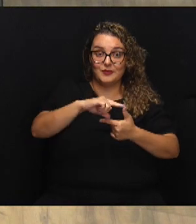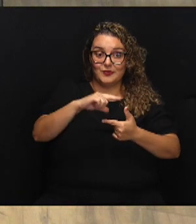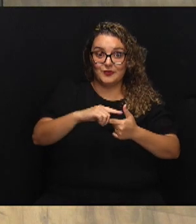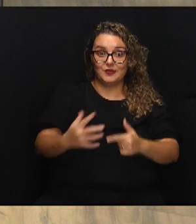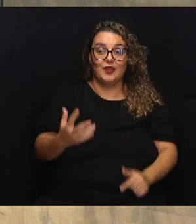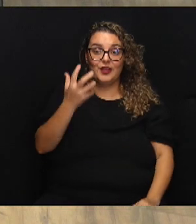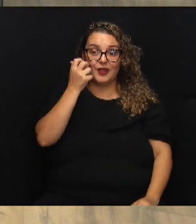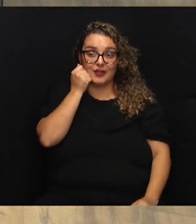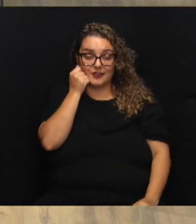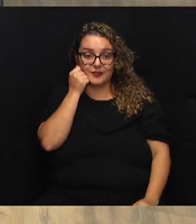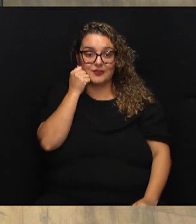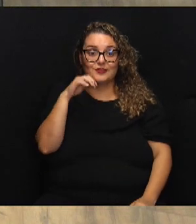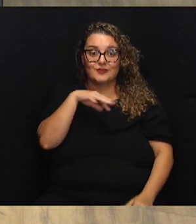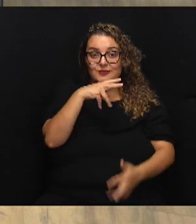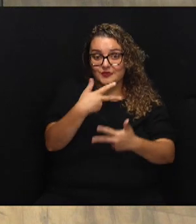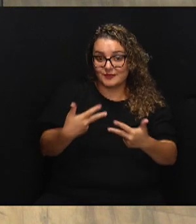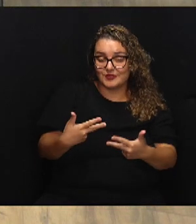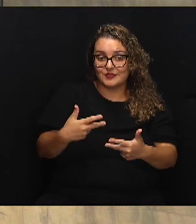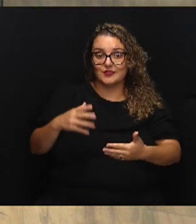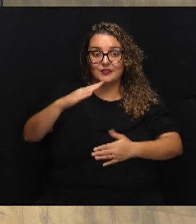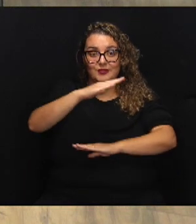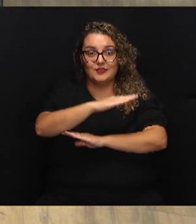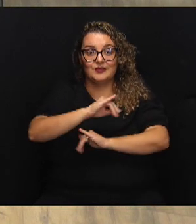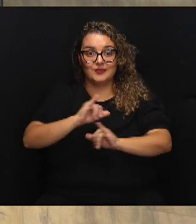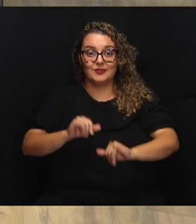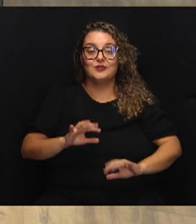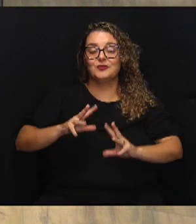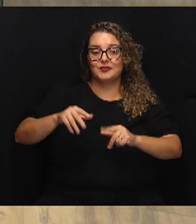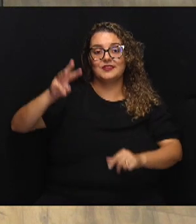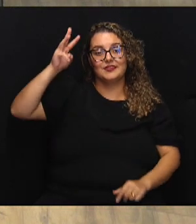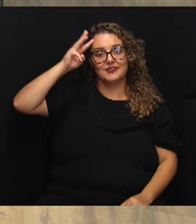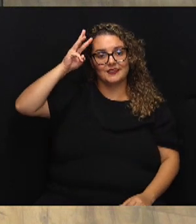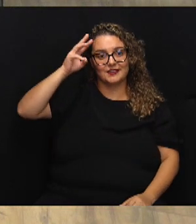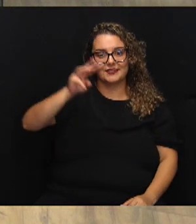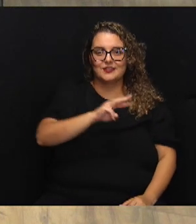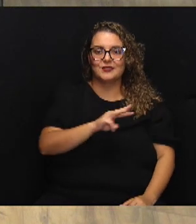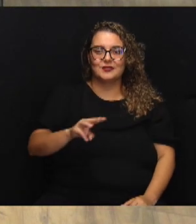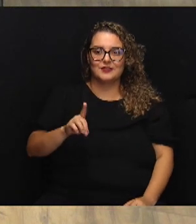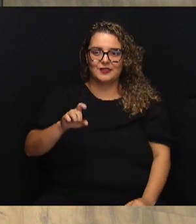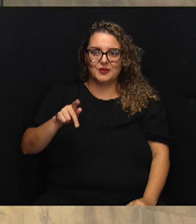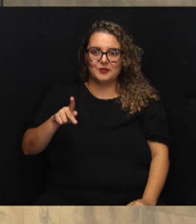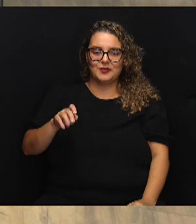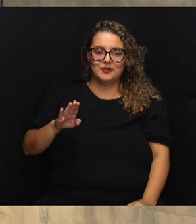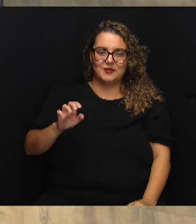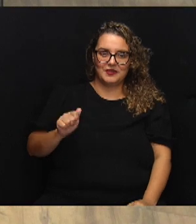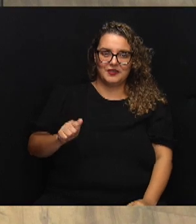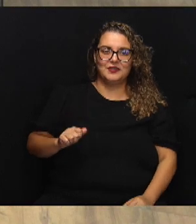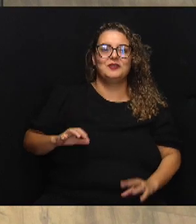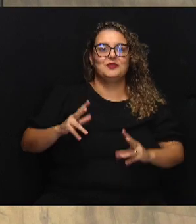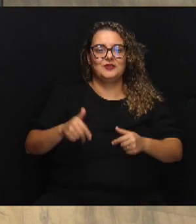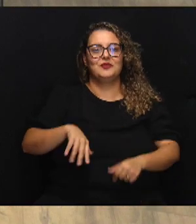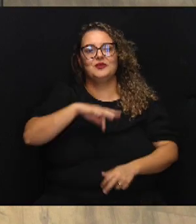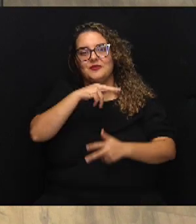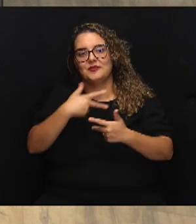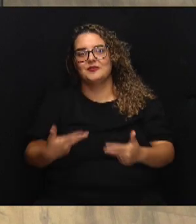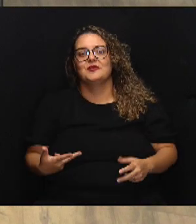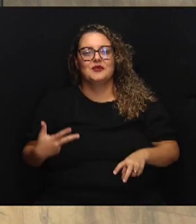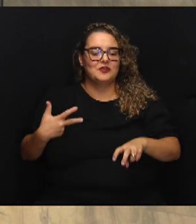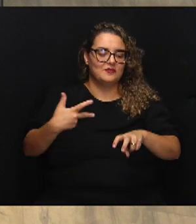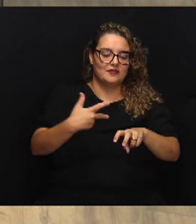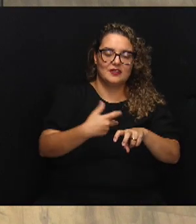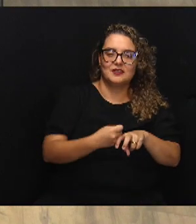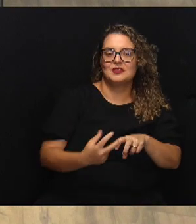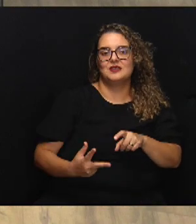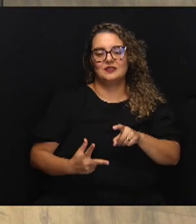dentro do telejornal, Câmara Notícia, toda terça-feira. Também pelo site do DPBEA você tem acesso a todos os animais